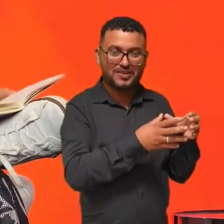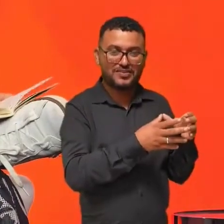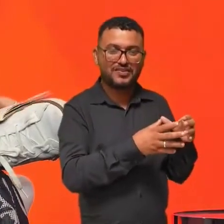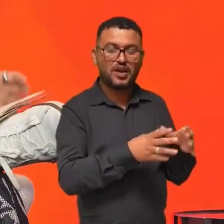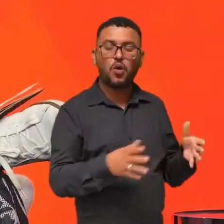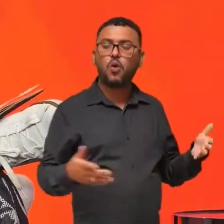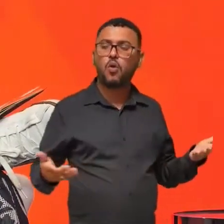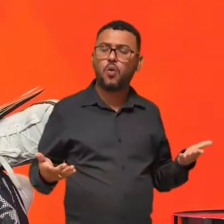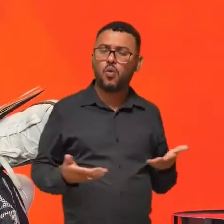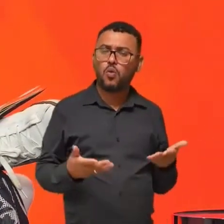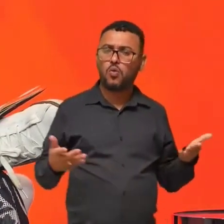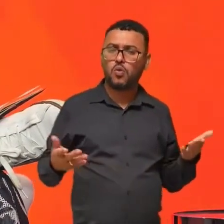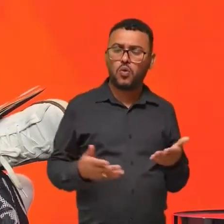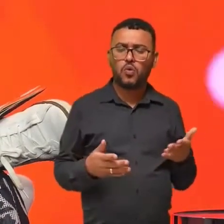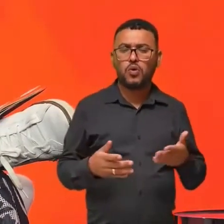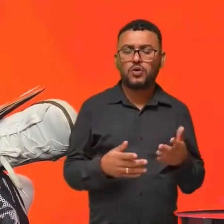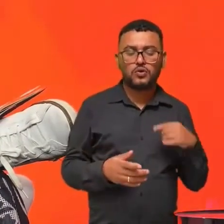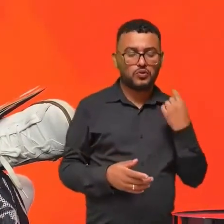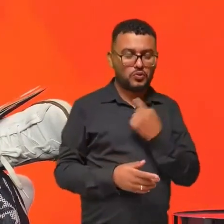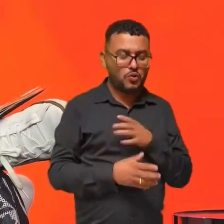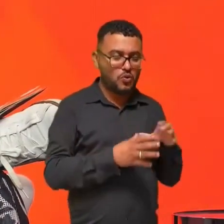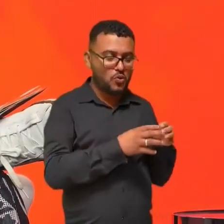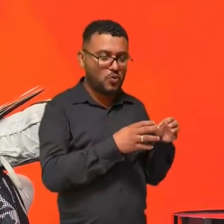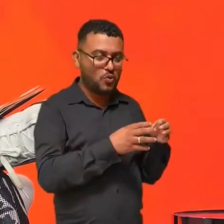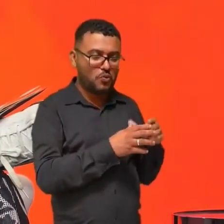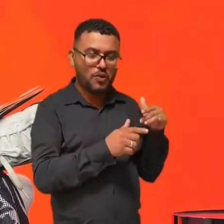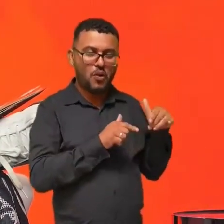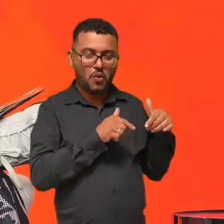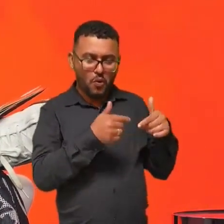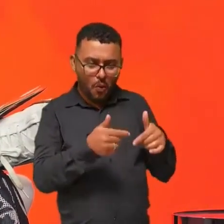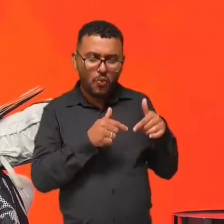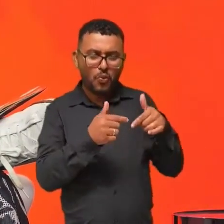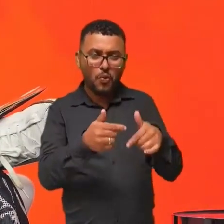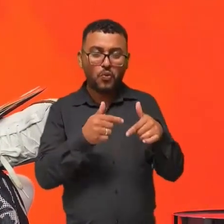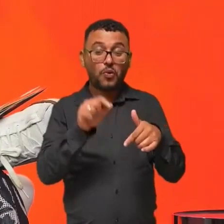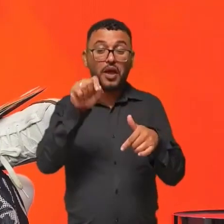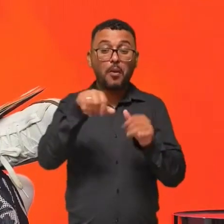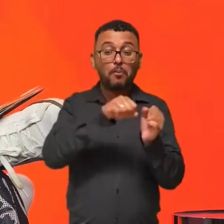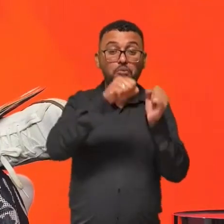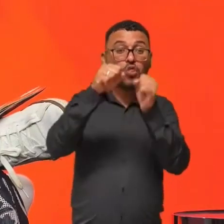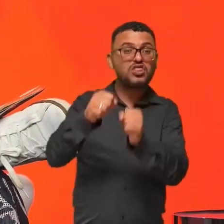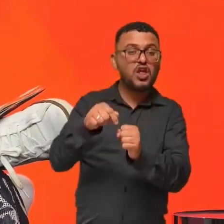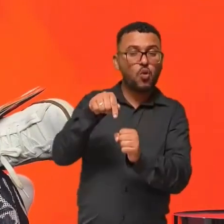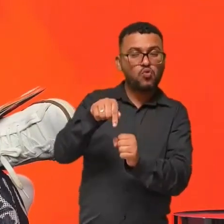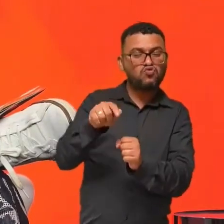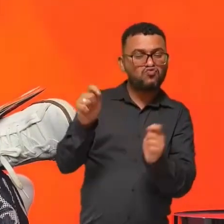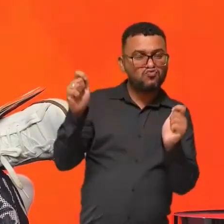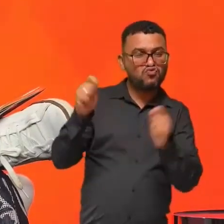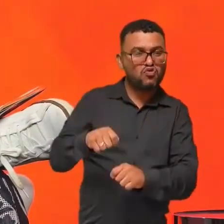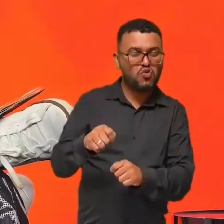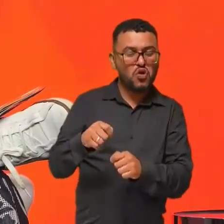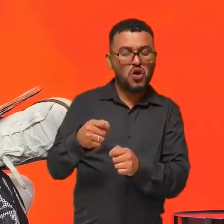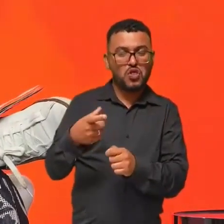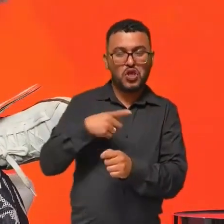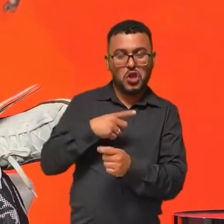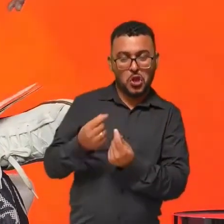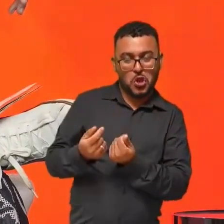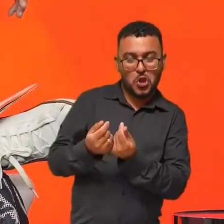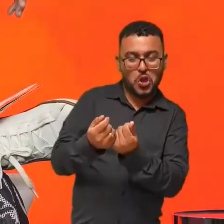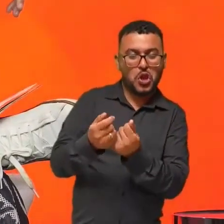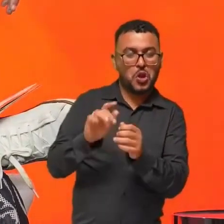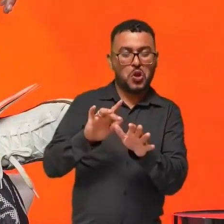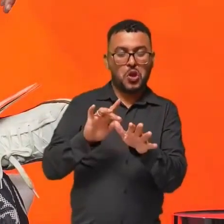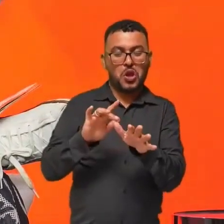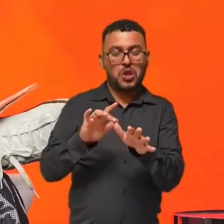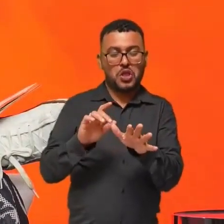todos que a gente luta contra algo que é muito poderoso, são oligopólios, são redes sociais que a gente deve